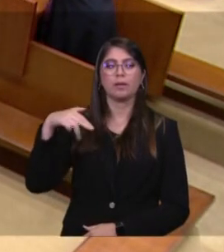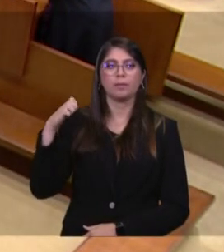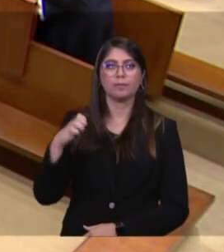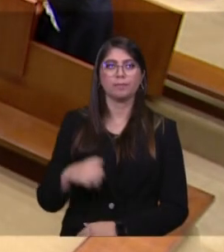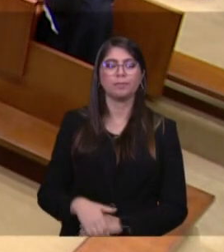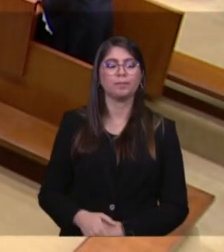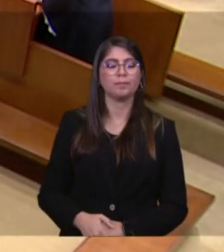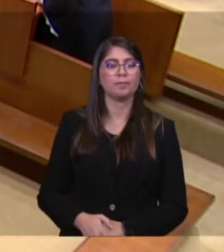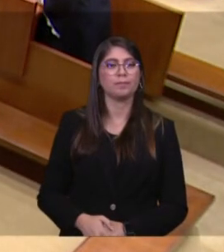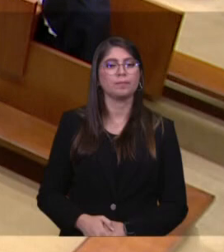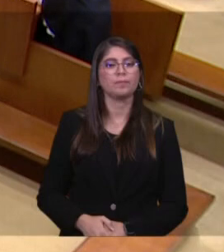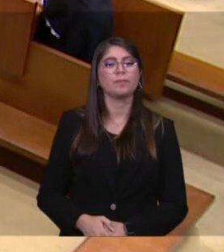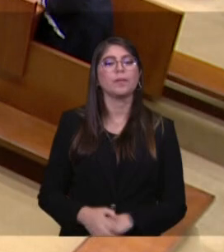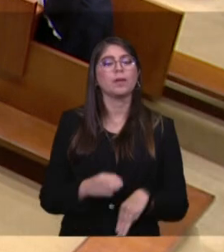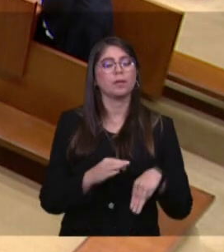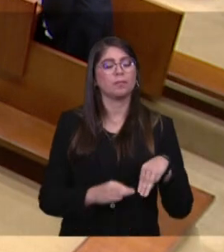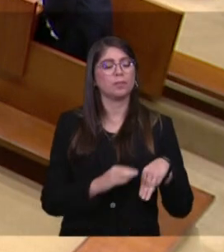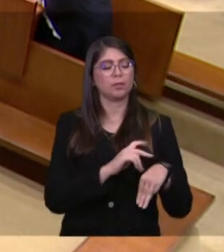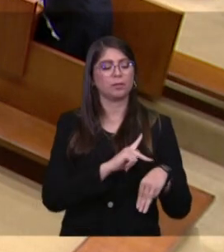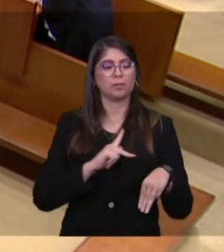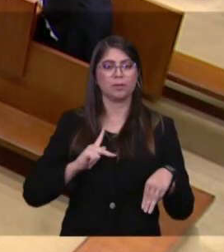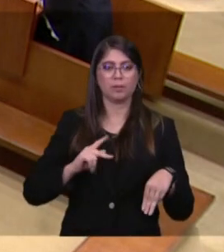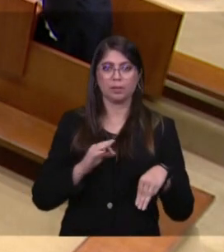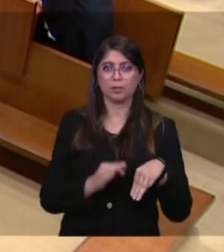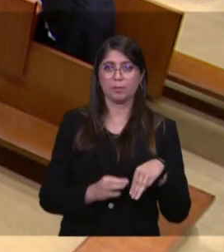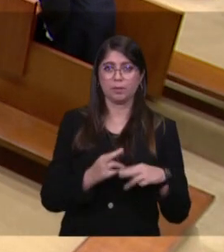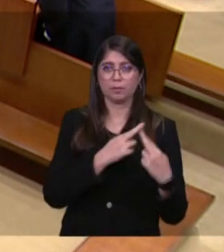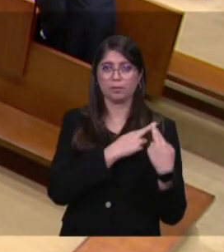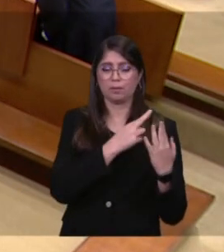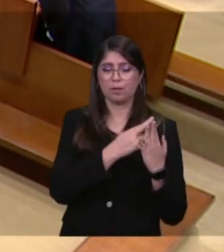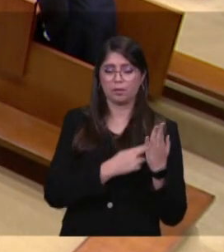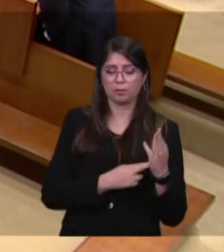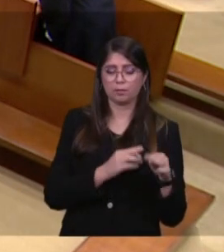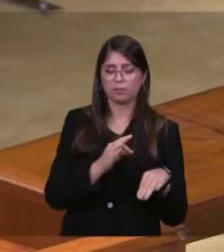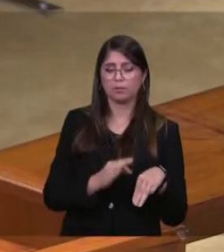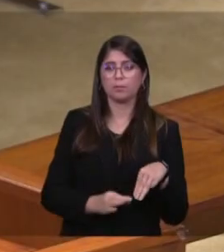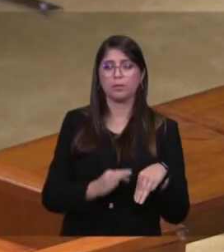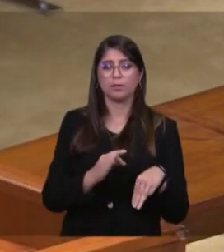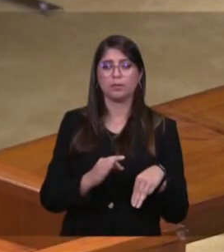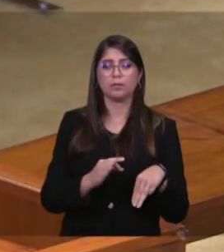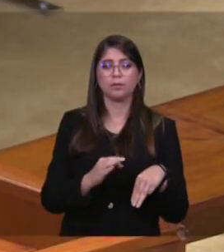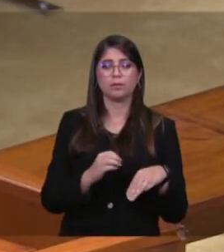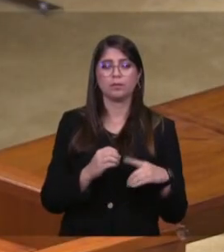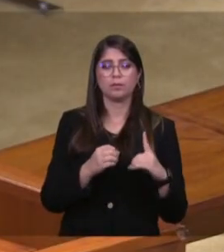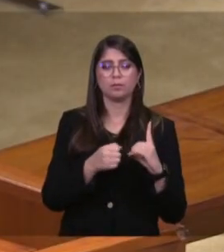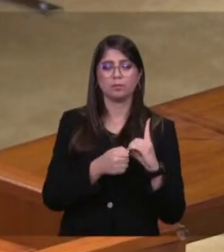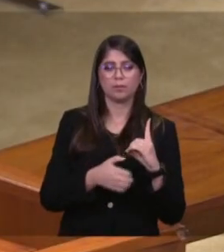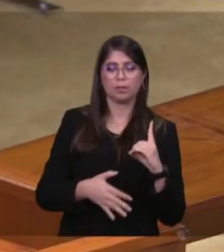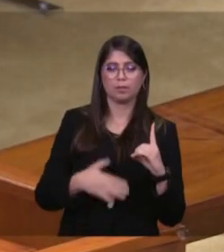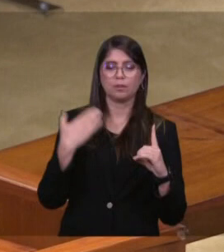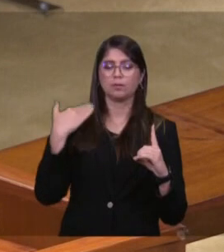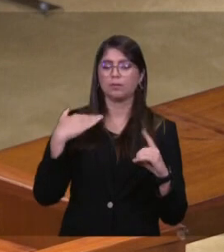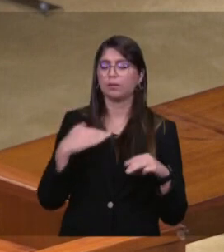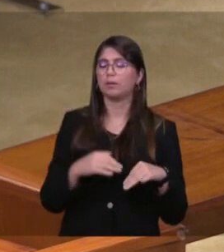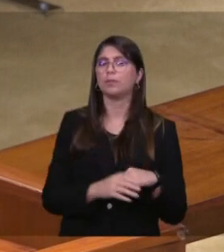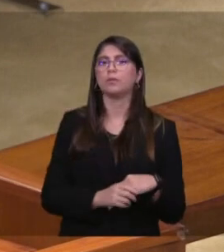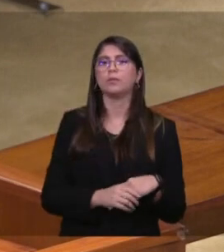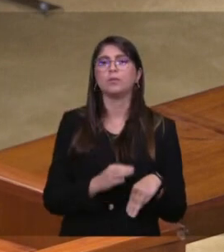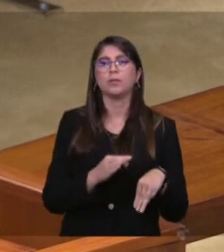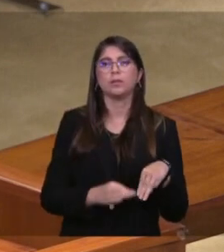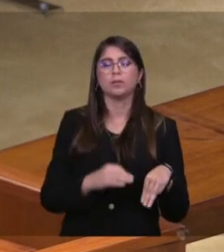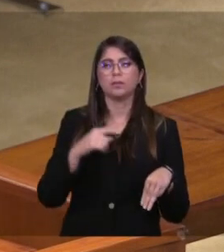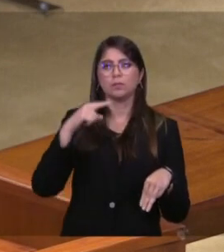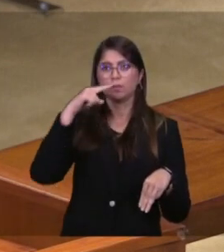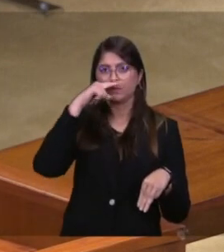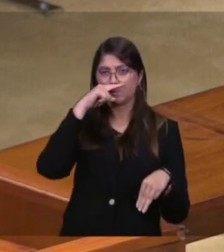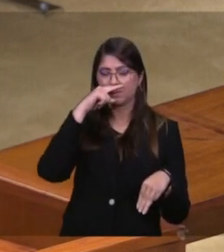Excelentíssimo senhor ministro-presidente, excelentíssimo senhor ministro-relator, excelentíssimo senhora ministra Carmen Lúcia, ministro Luiz Fux,